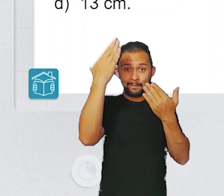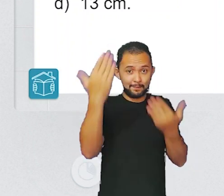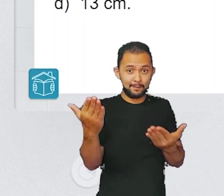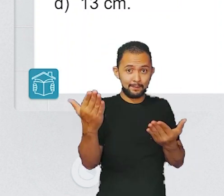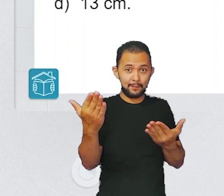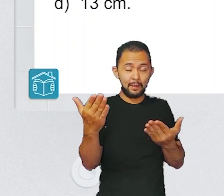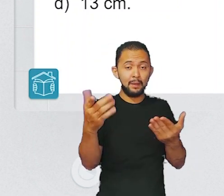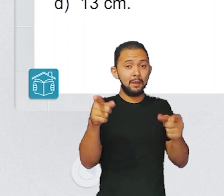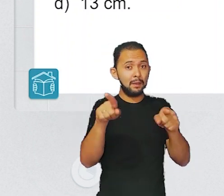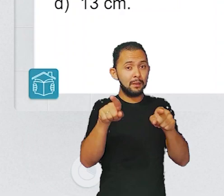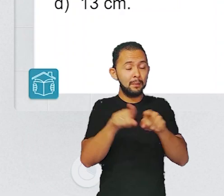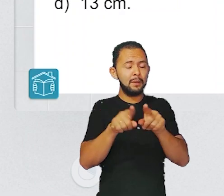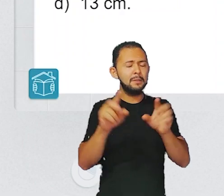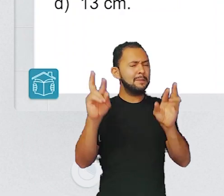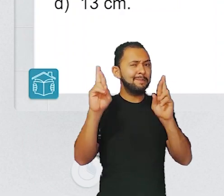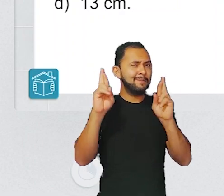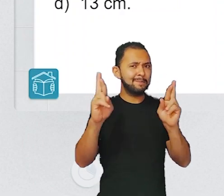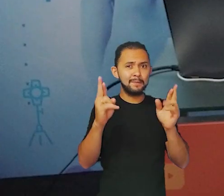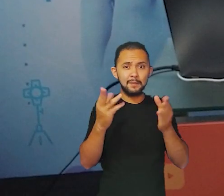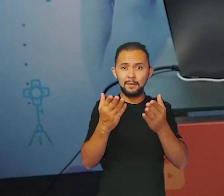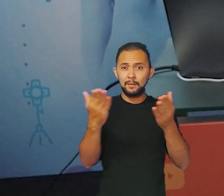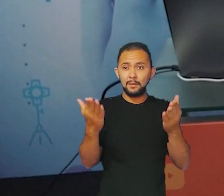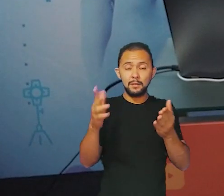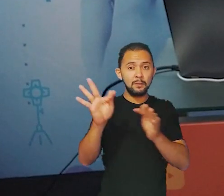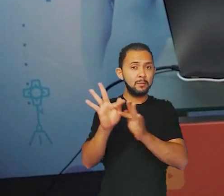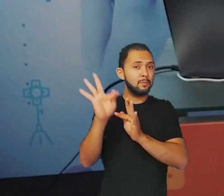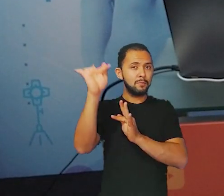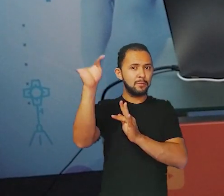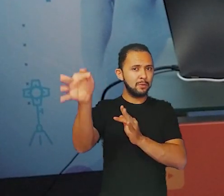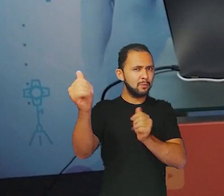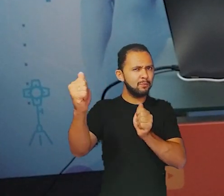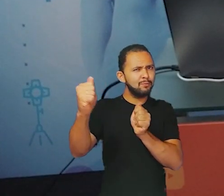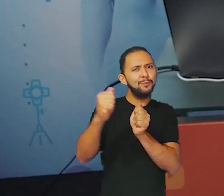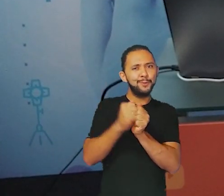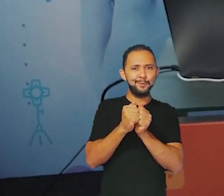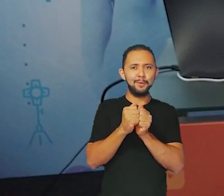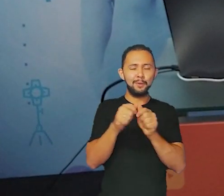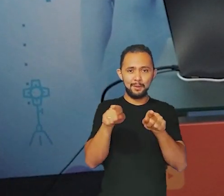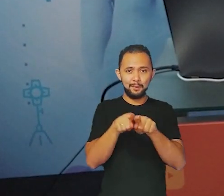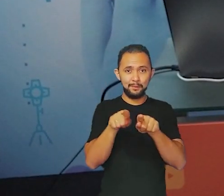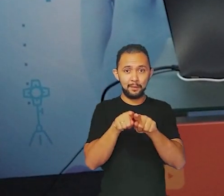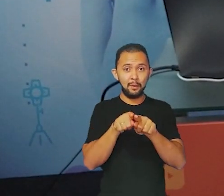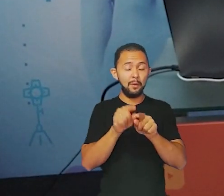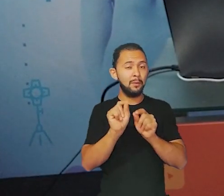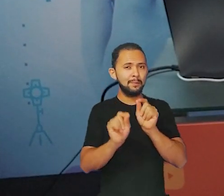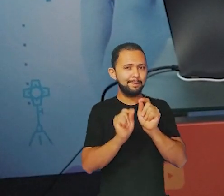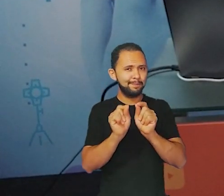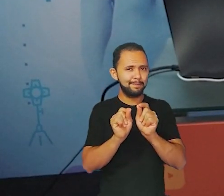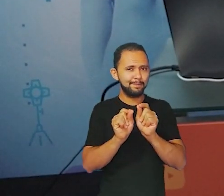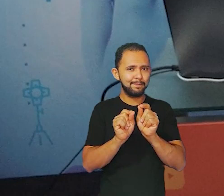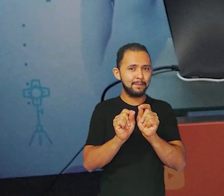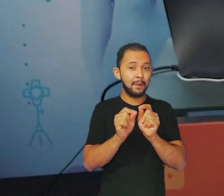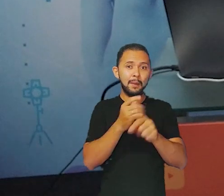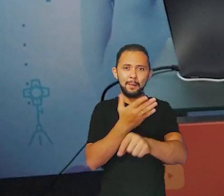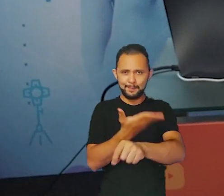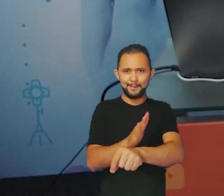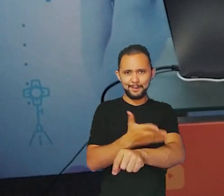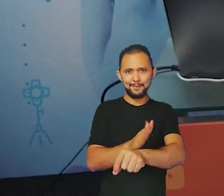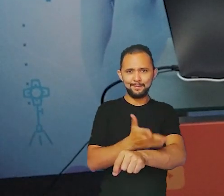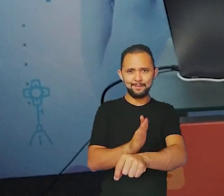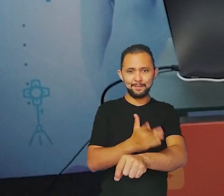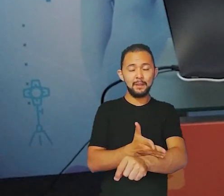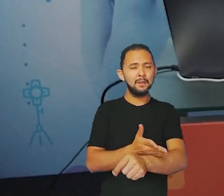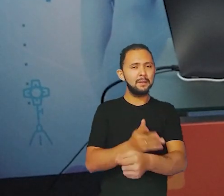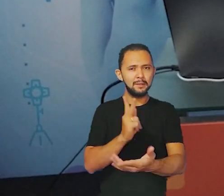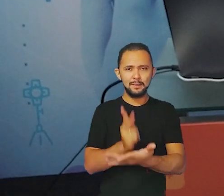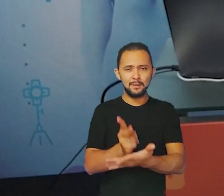vocês e eu espero estar com vocês na nossa próxima aula. O segredo aqui é prática.